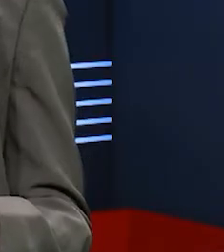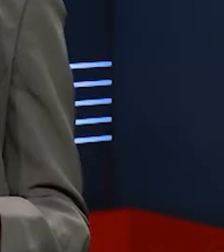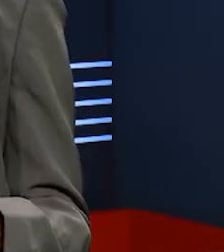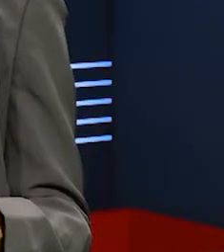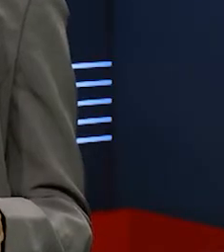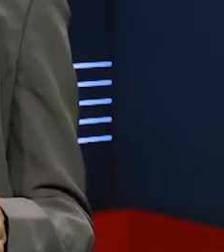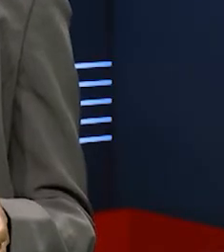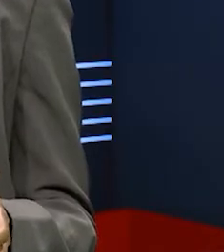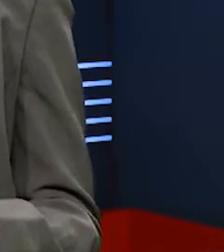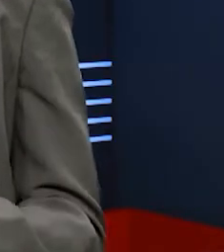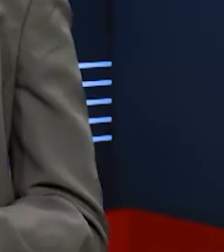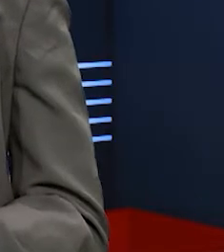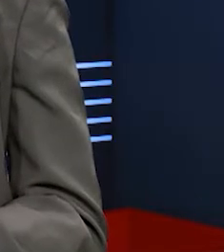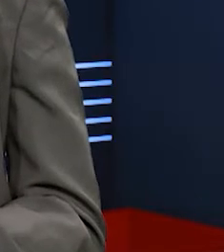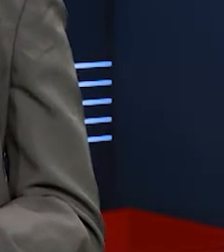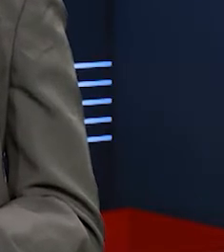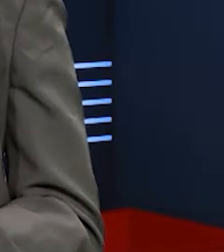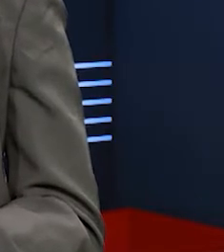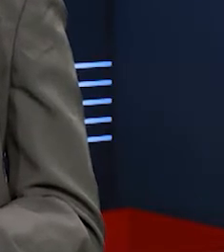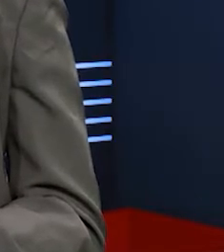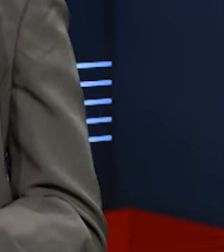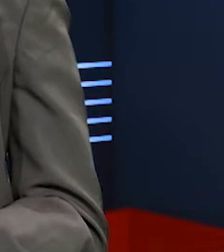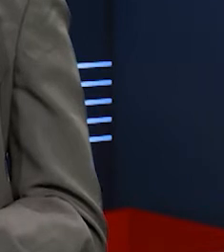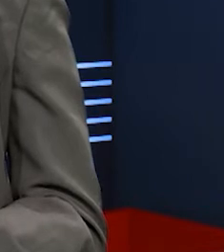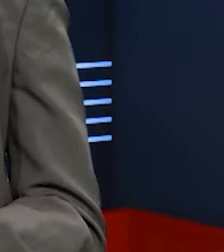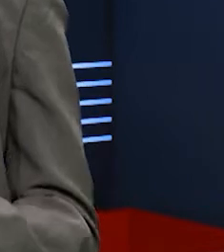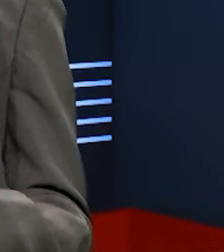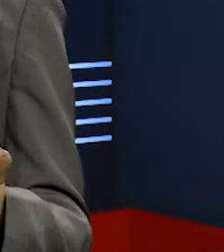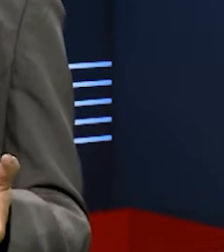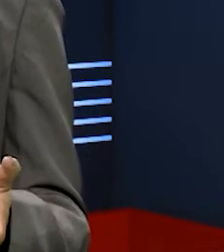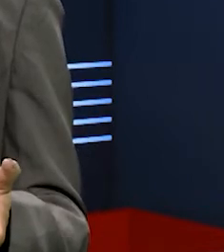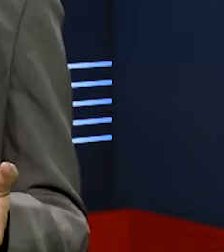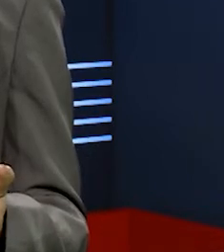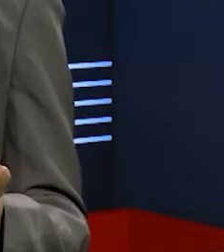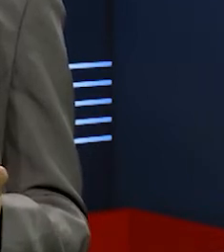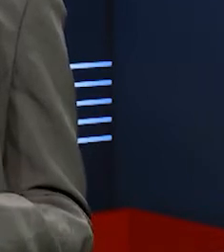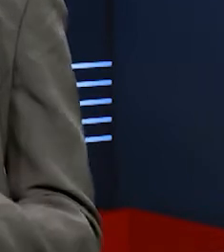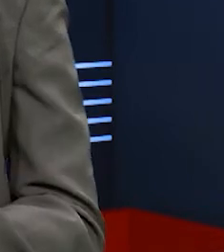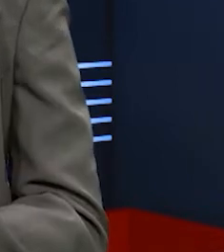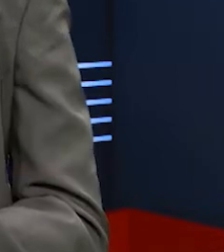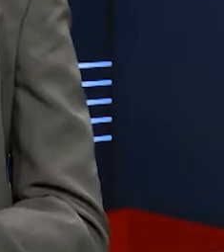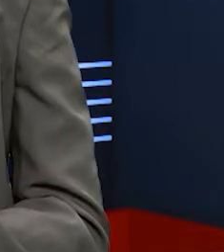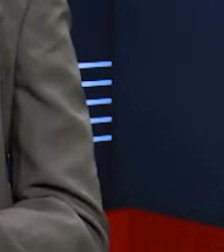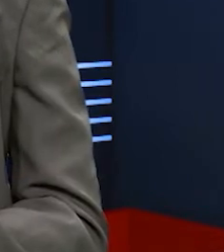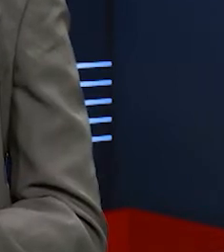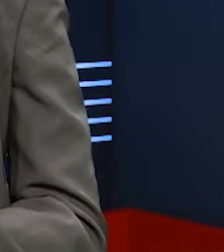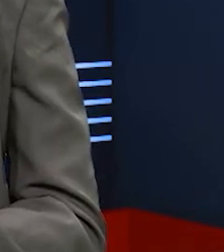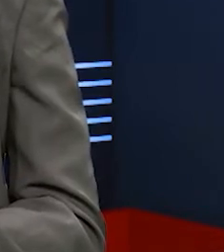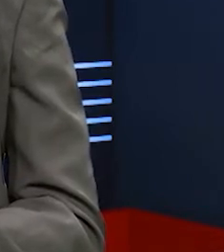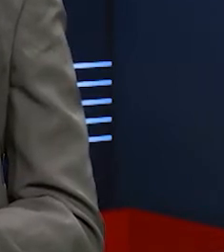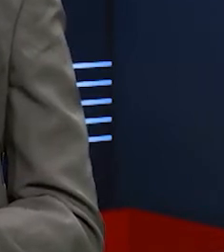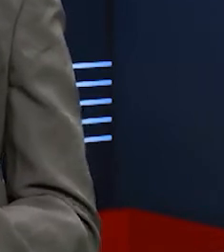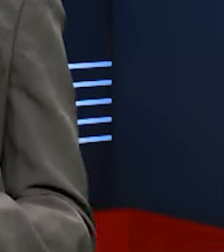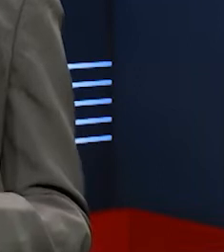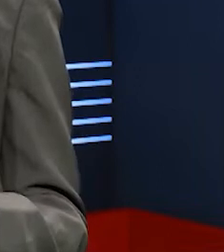António Costa comprometeu-se a apresentar a programação dos investimentos na saúde para a legislatura. O chefe do Executivo